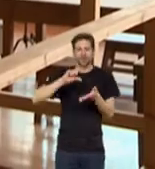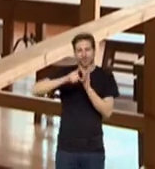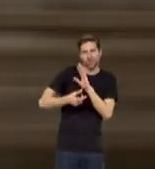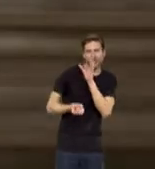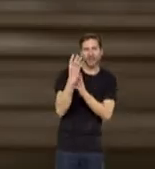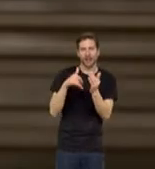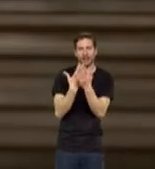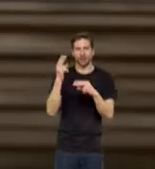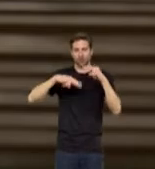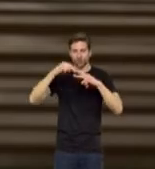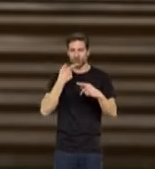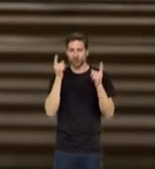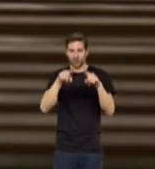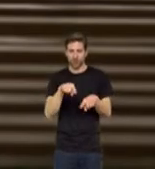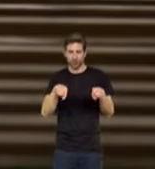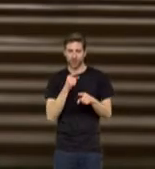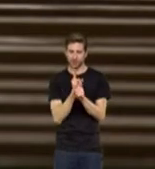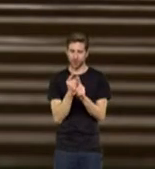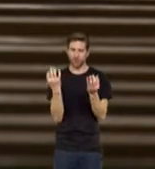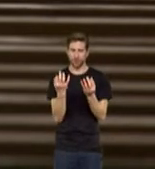deste espaço.